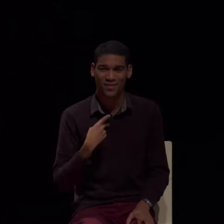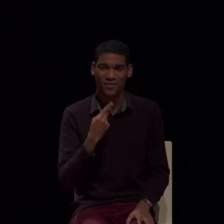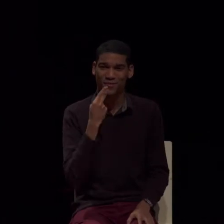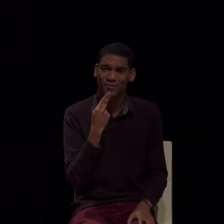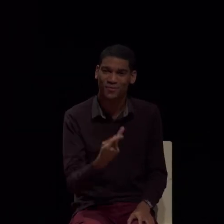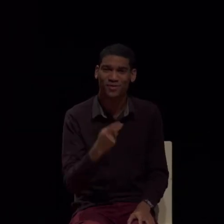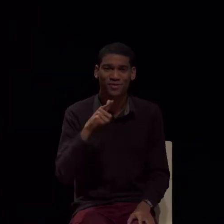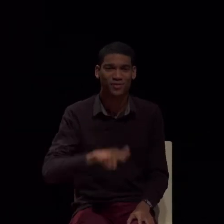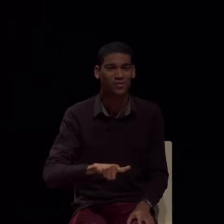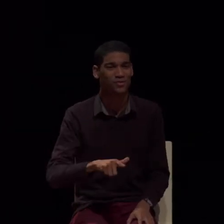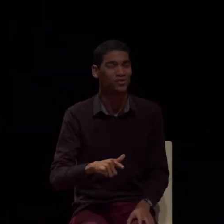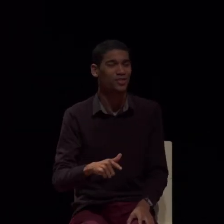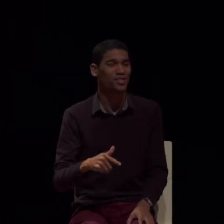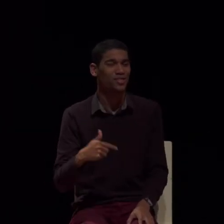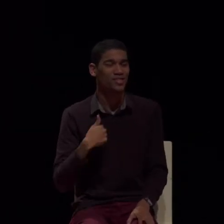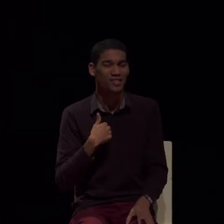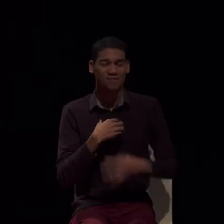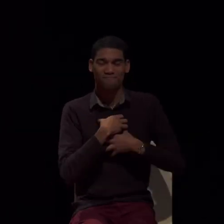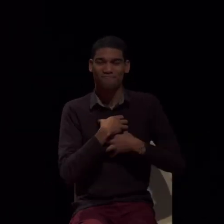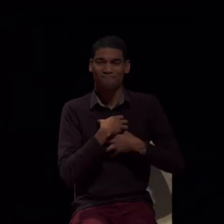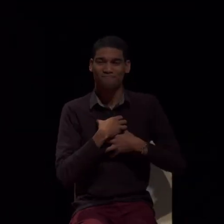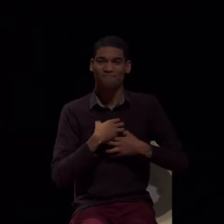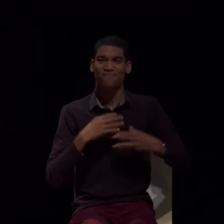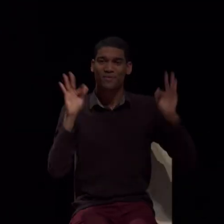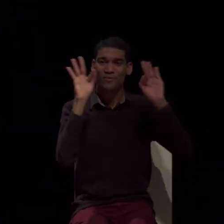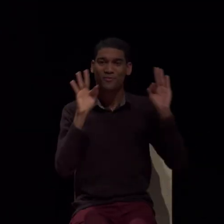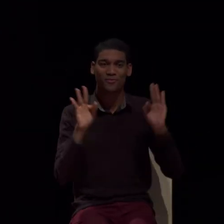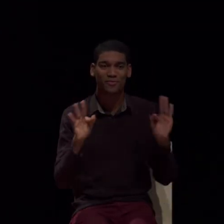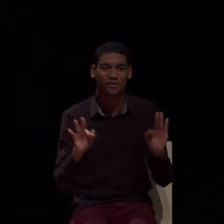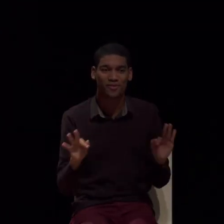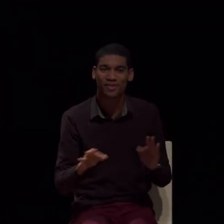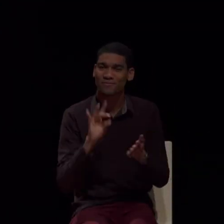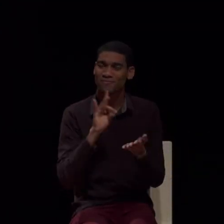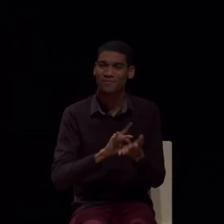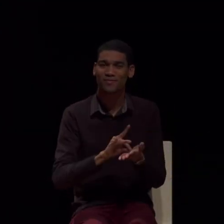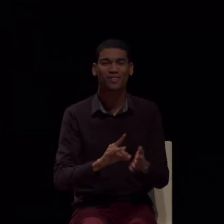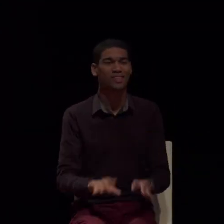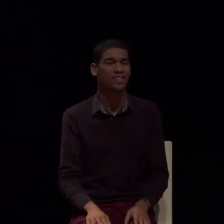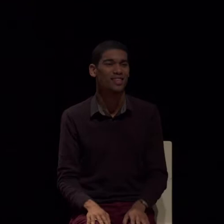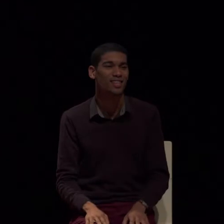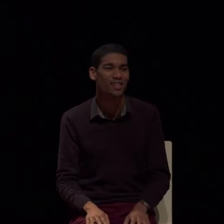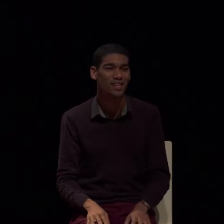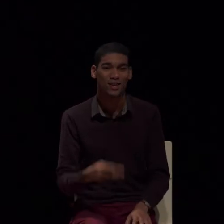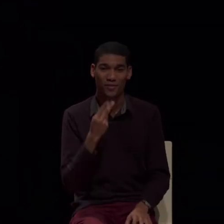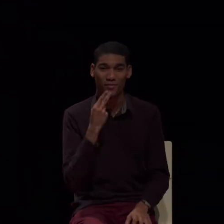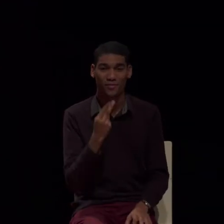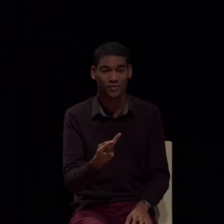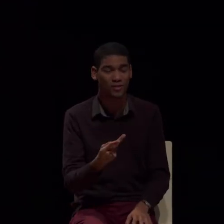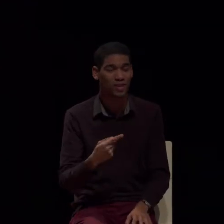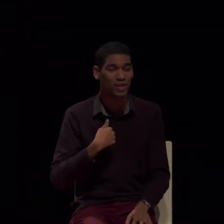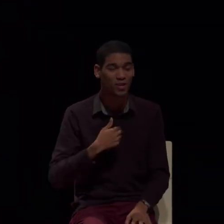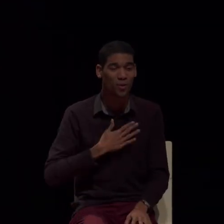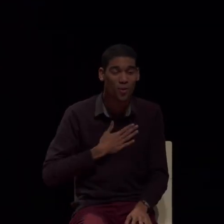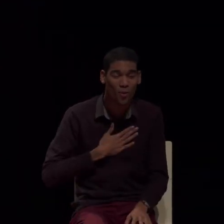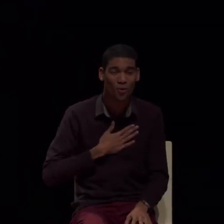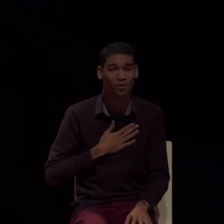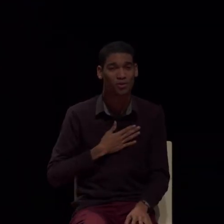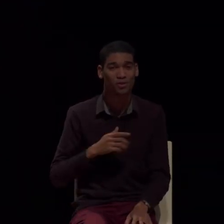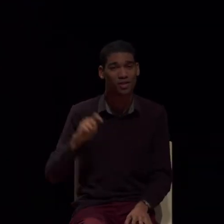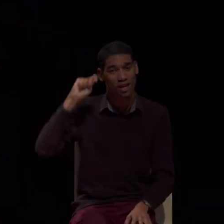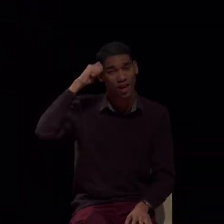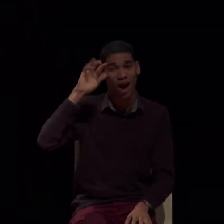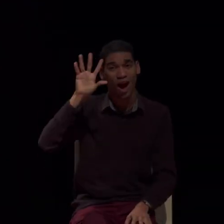reforço que eu estou bastante contente e vou dizer como costumo dizer no museu afro brasil